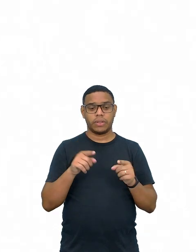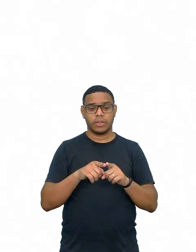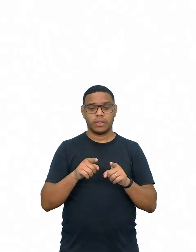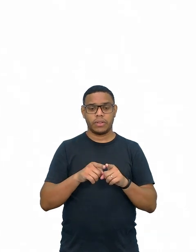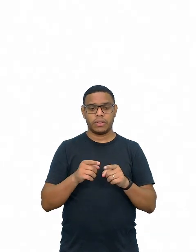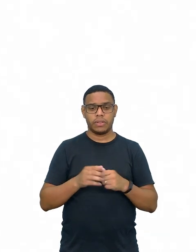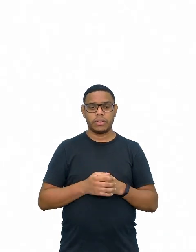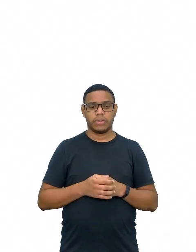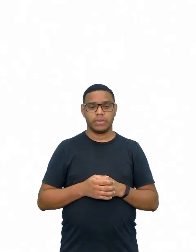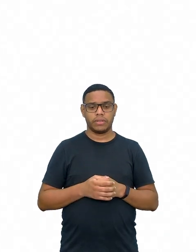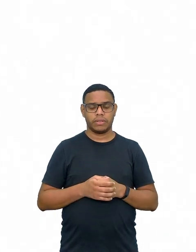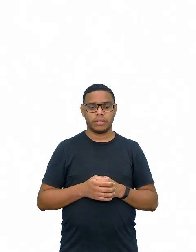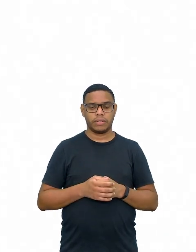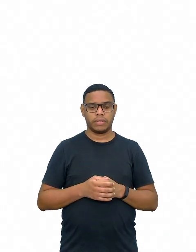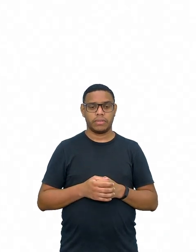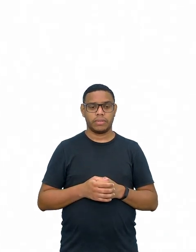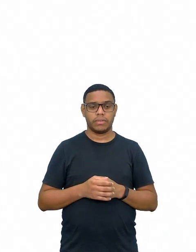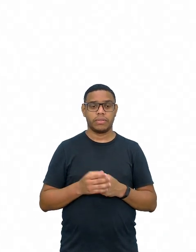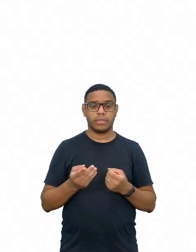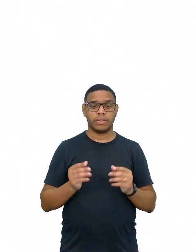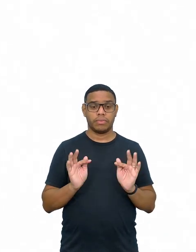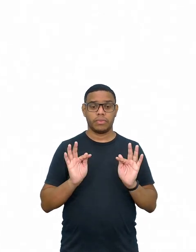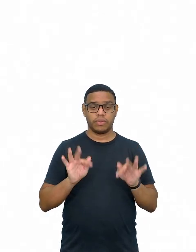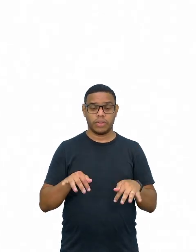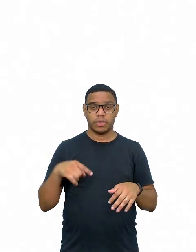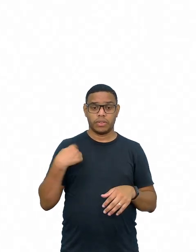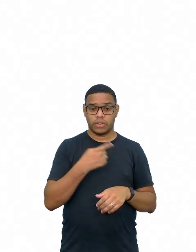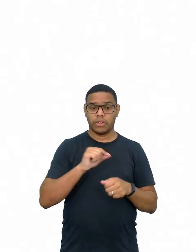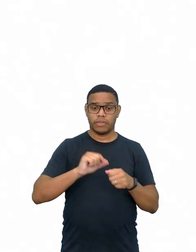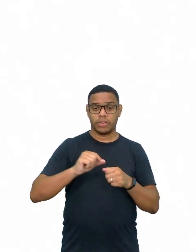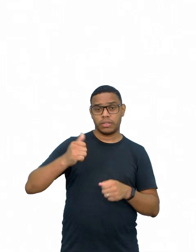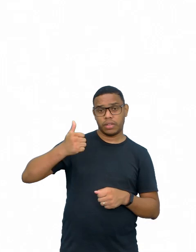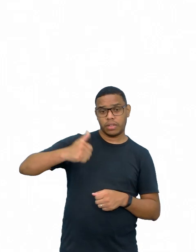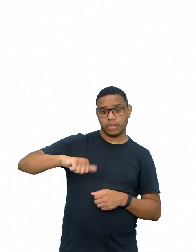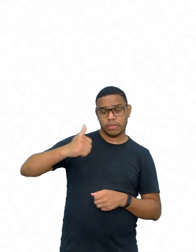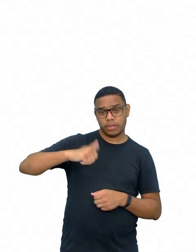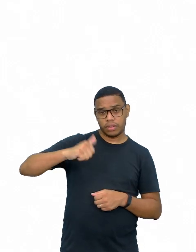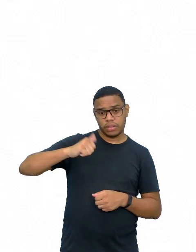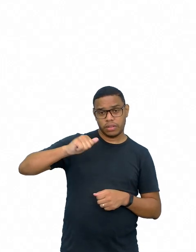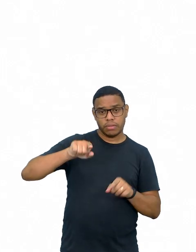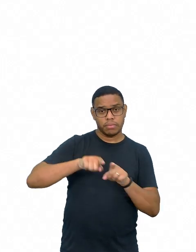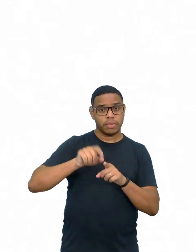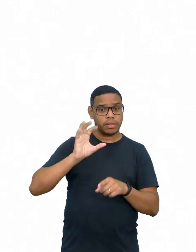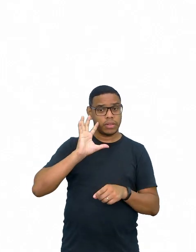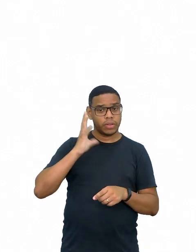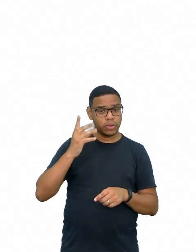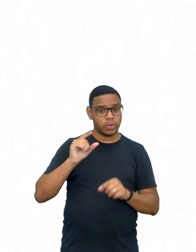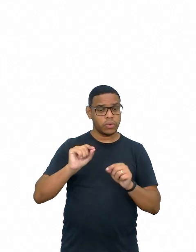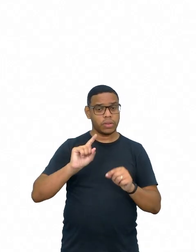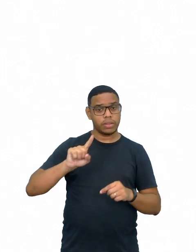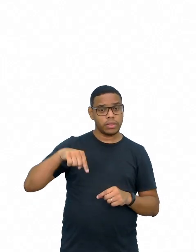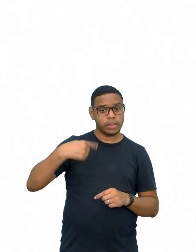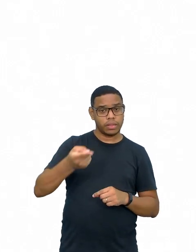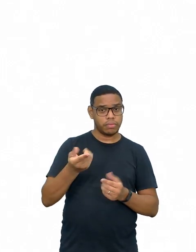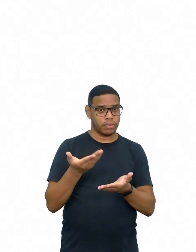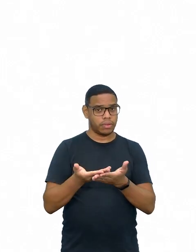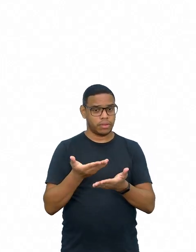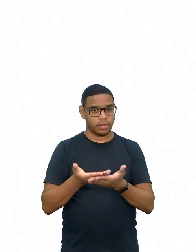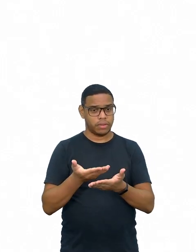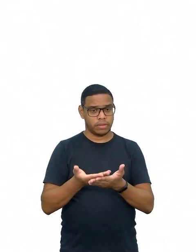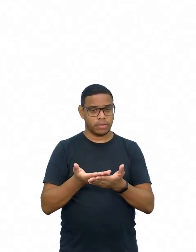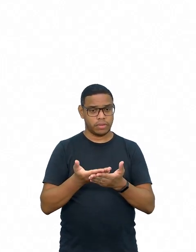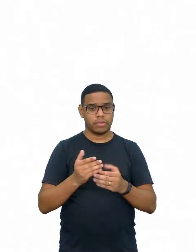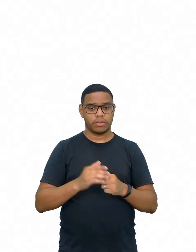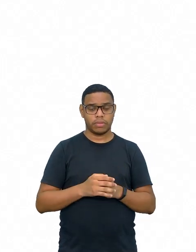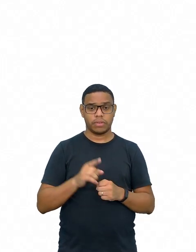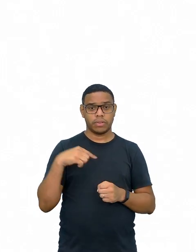fim, a gente faz a avaliação e decisão, que é depois da aula. Então, a gente